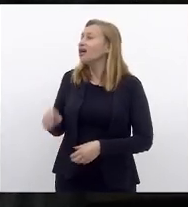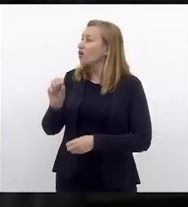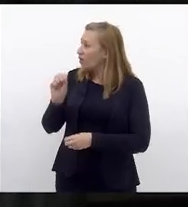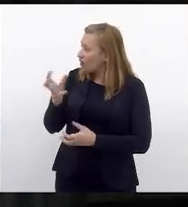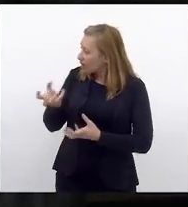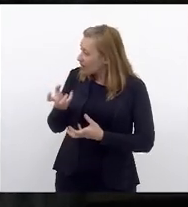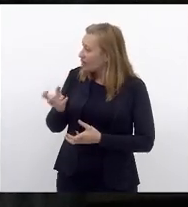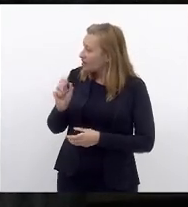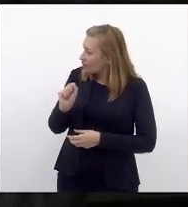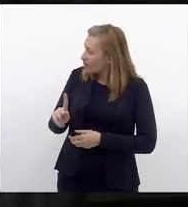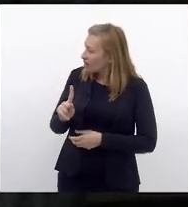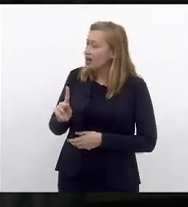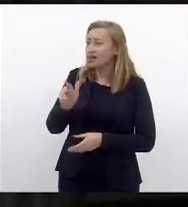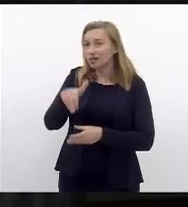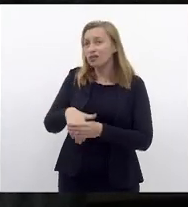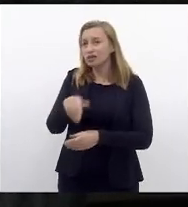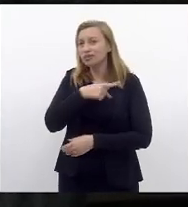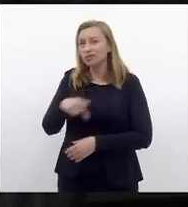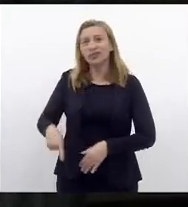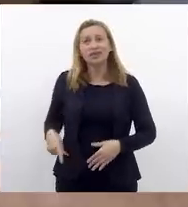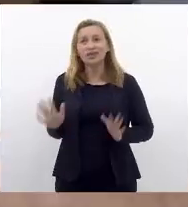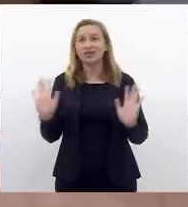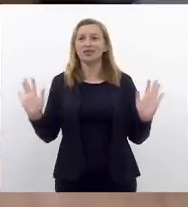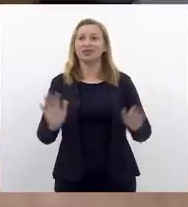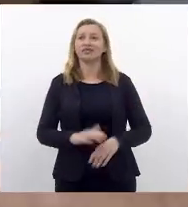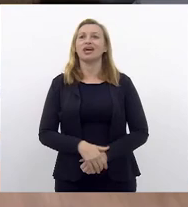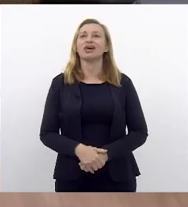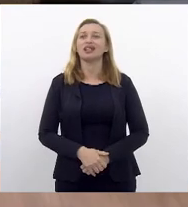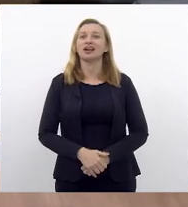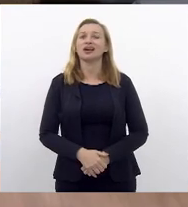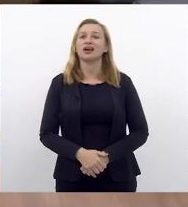está votando no presidente.